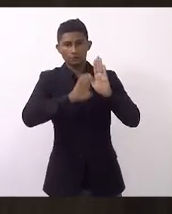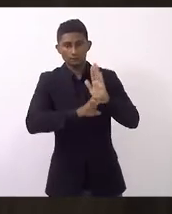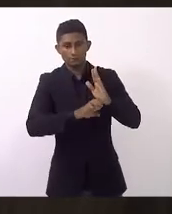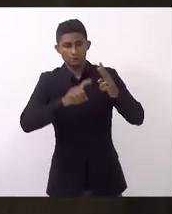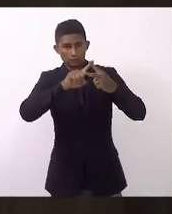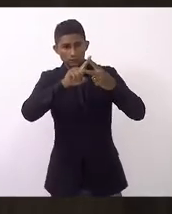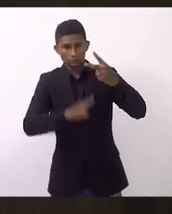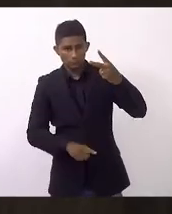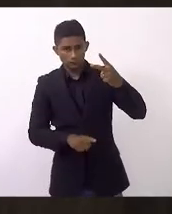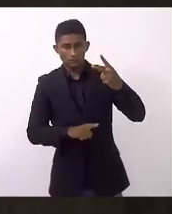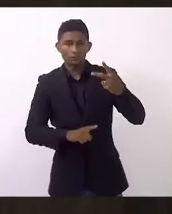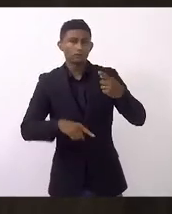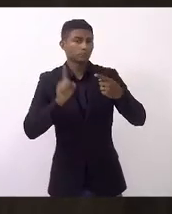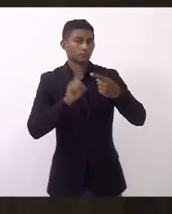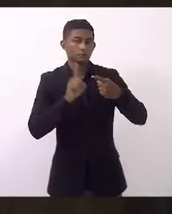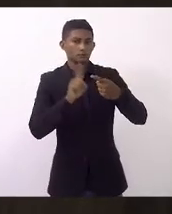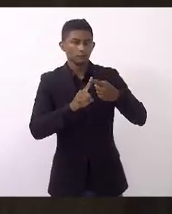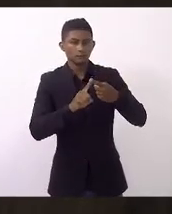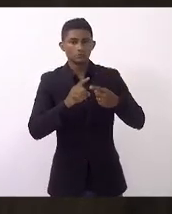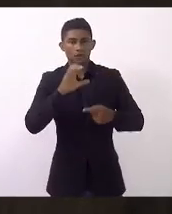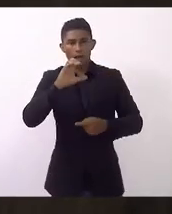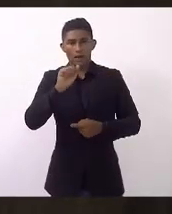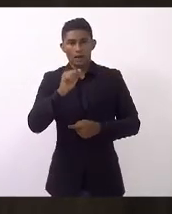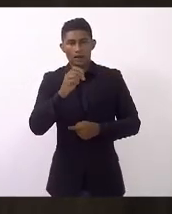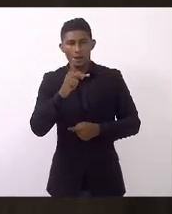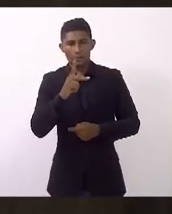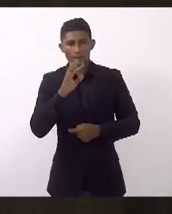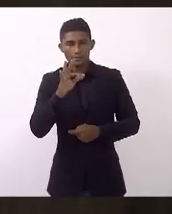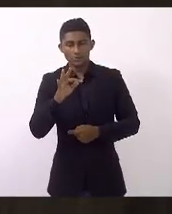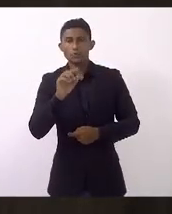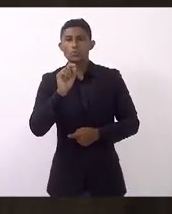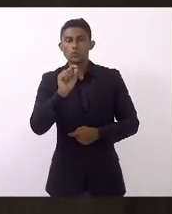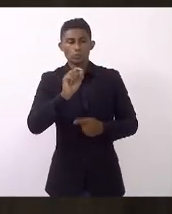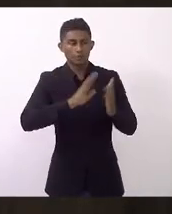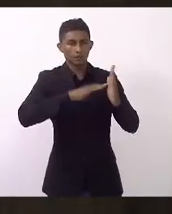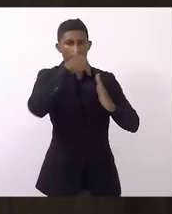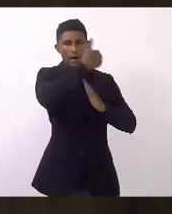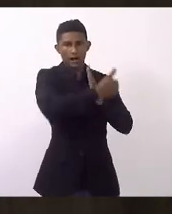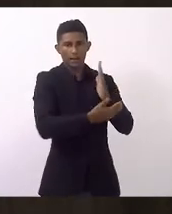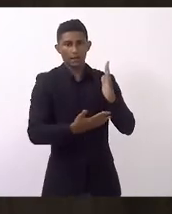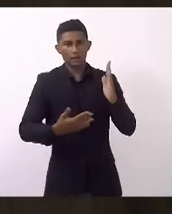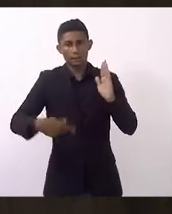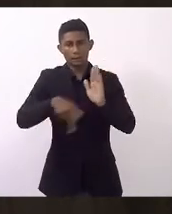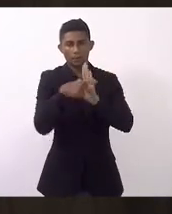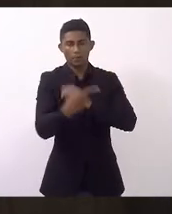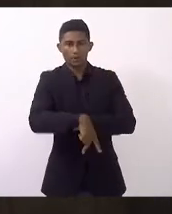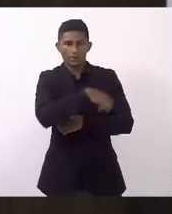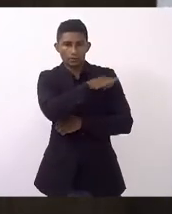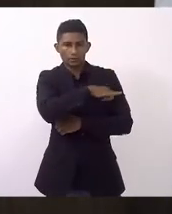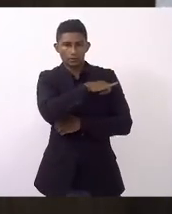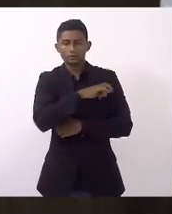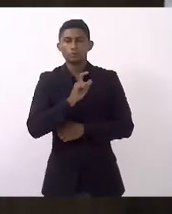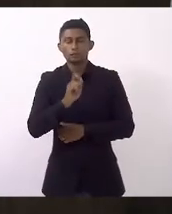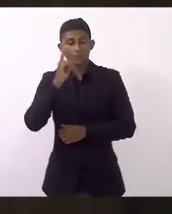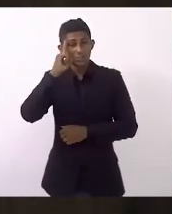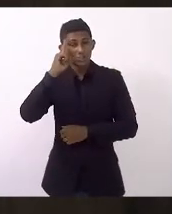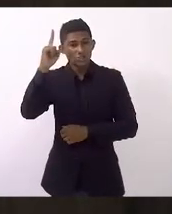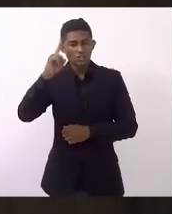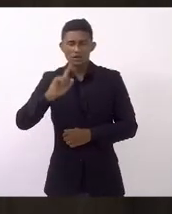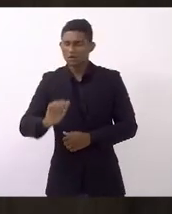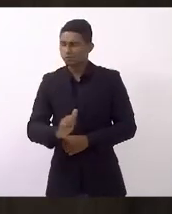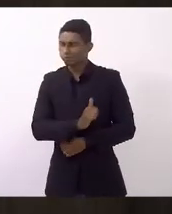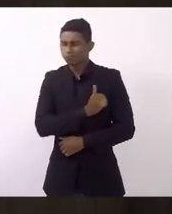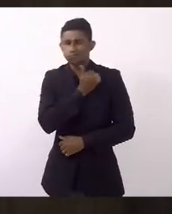presidente. Primeiro, ao caput. Inclui no calendário oficial do Estado do Rio de Janeiro o dia de repúdio contra